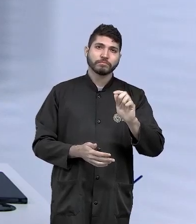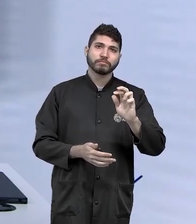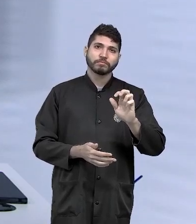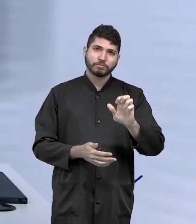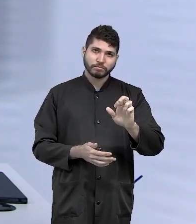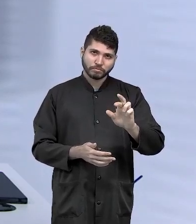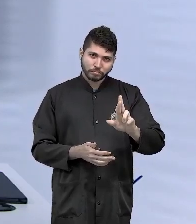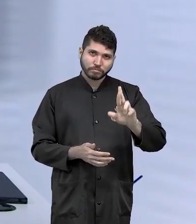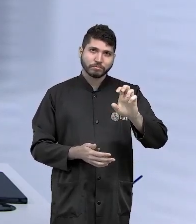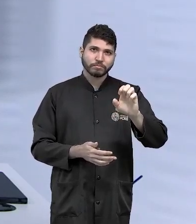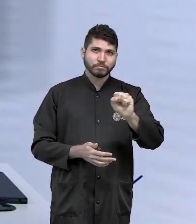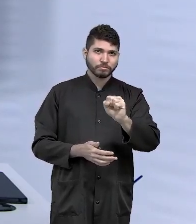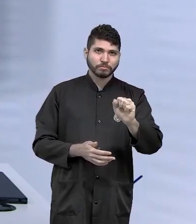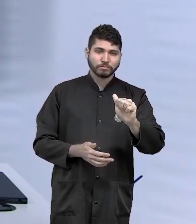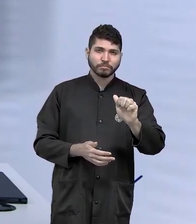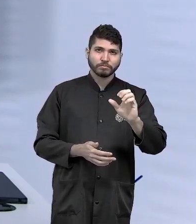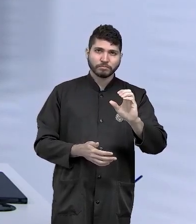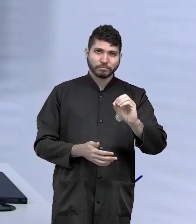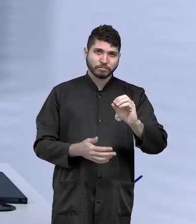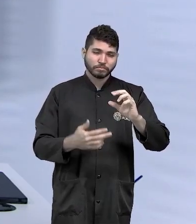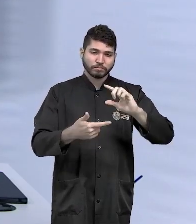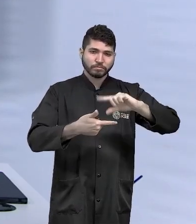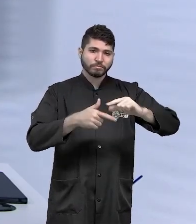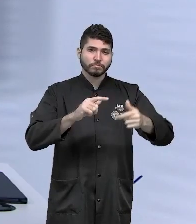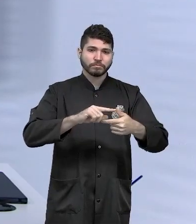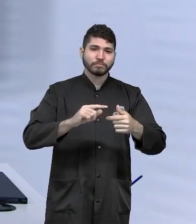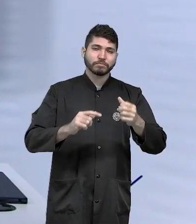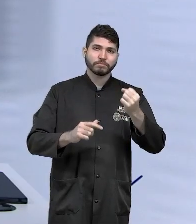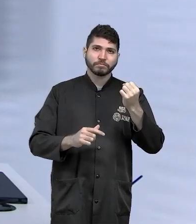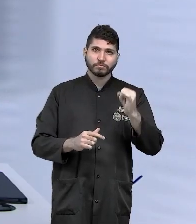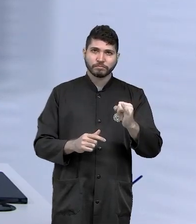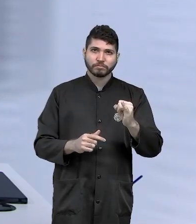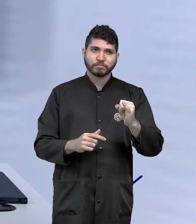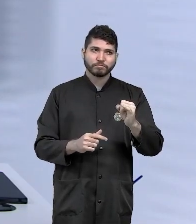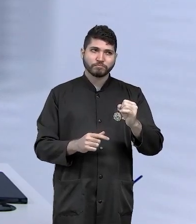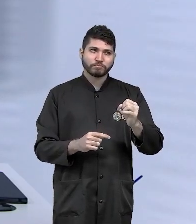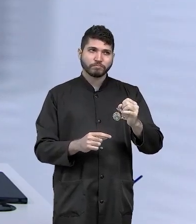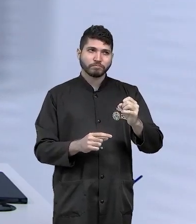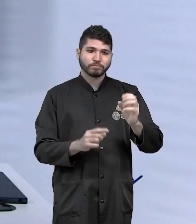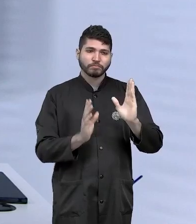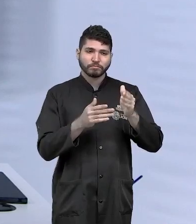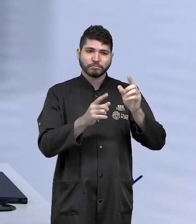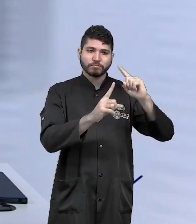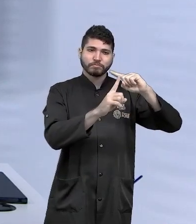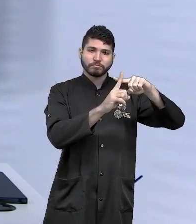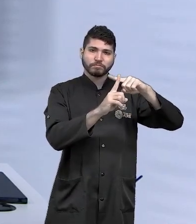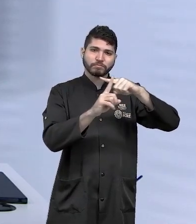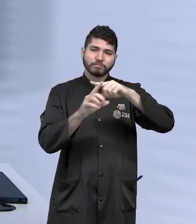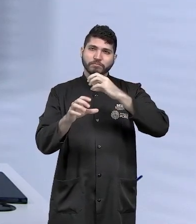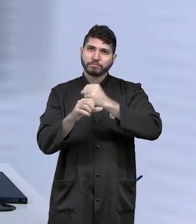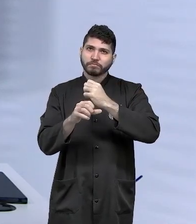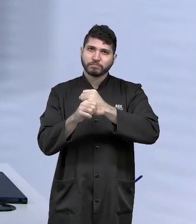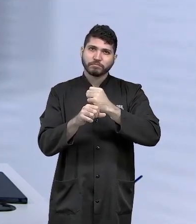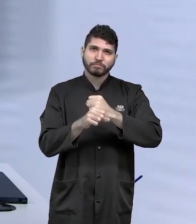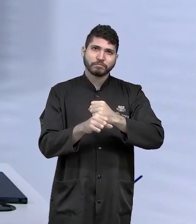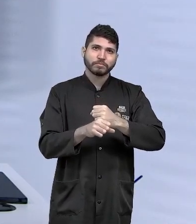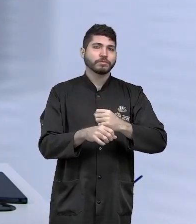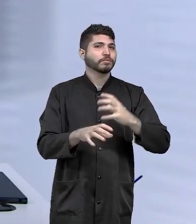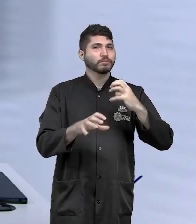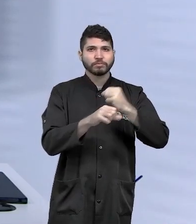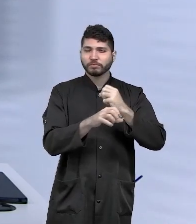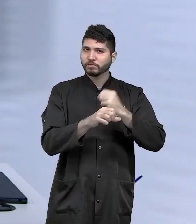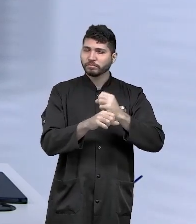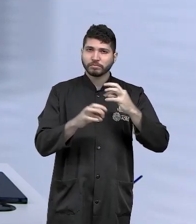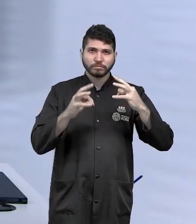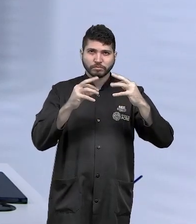aqui. E ó, lembrando que, se ele estabelecer no problema a ideia da soma, você vai usar a fórmula posterior, que é somar todo mundo, não é isso? Só que